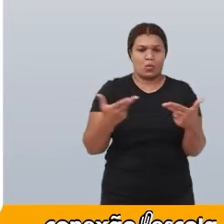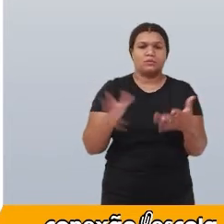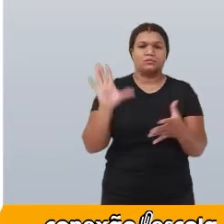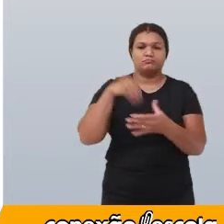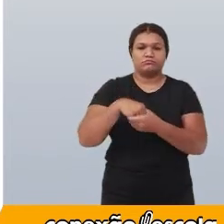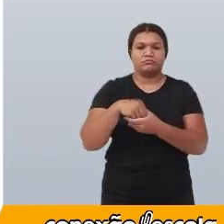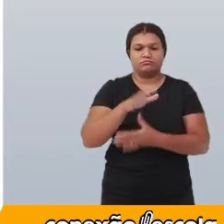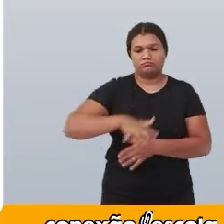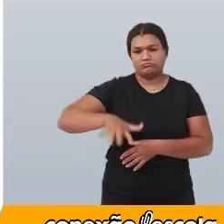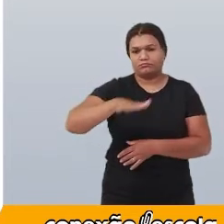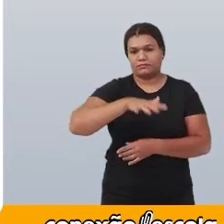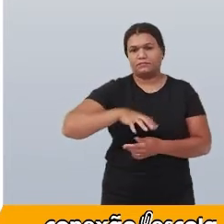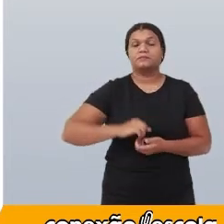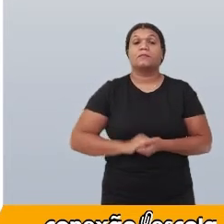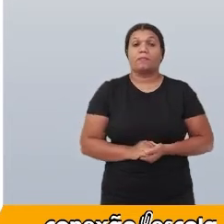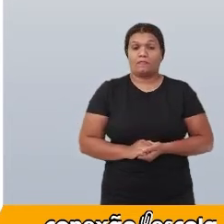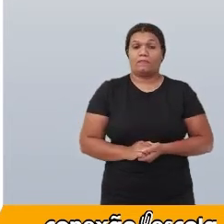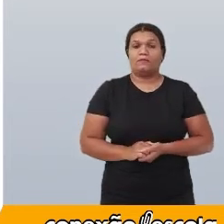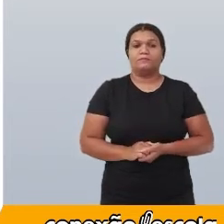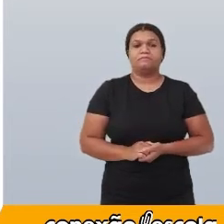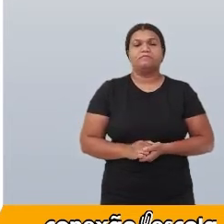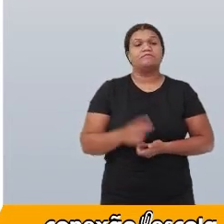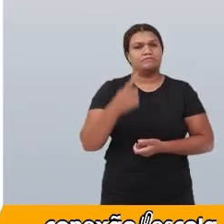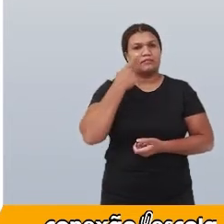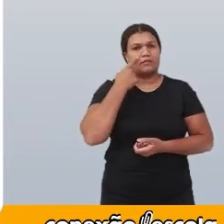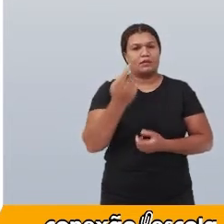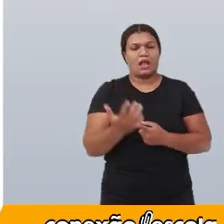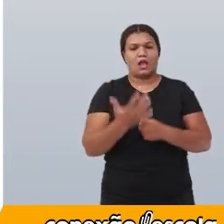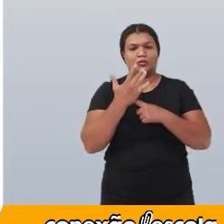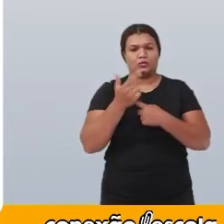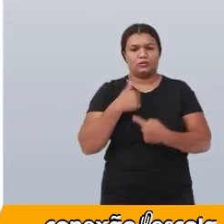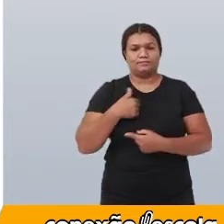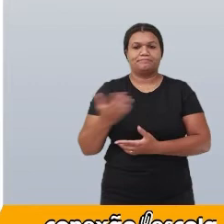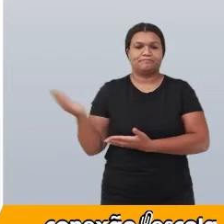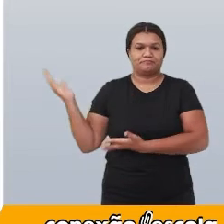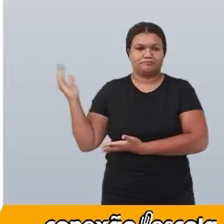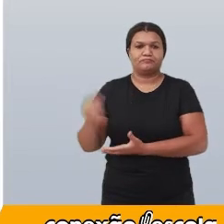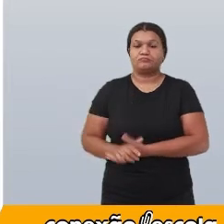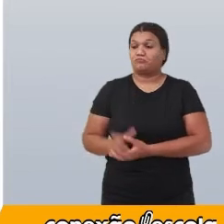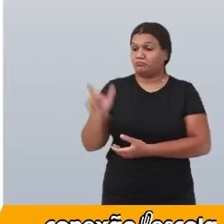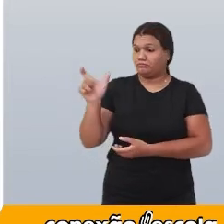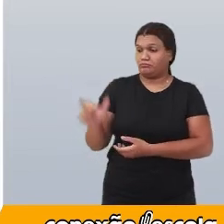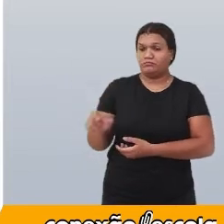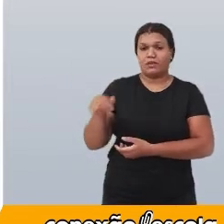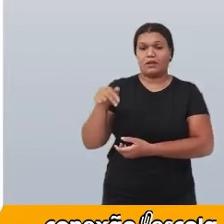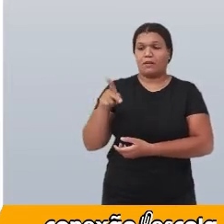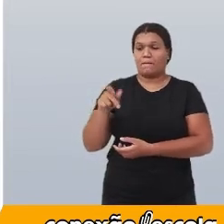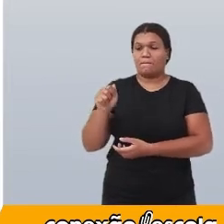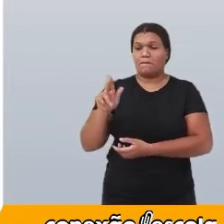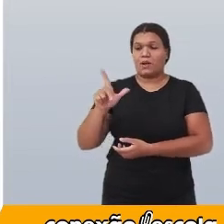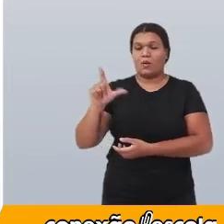situações, problemas. Então, me ajude a ler. Paulo tem